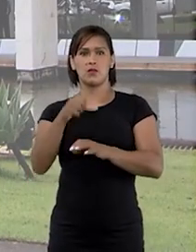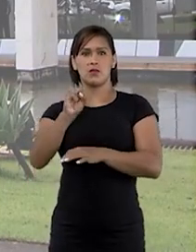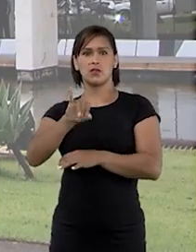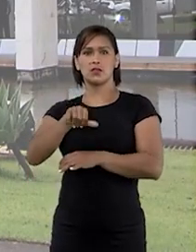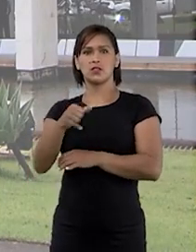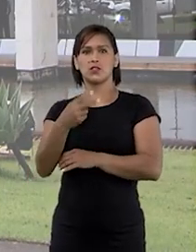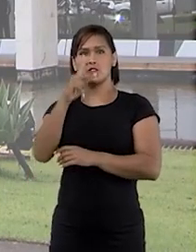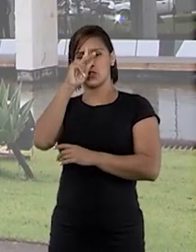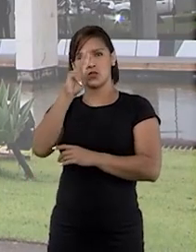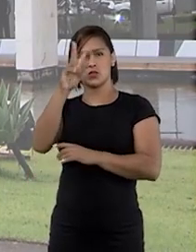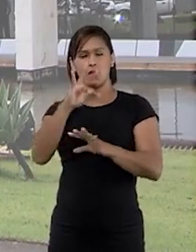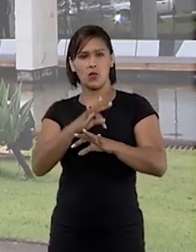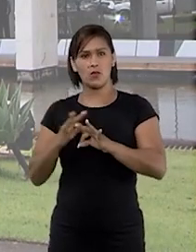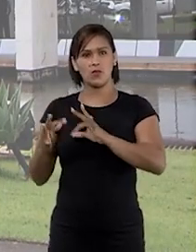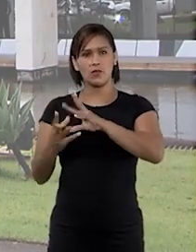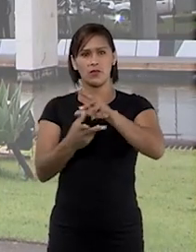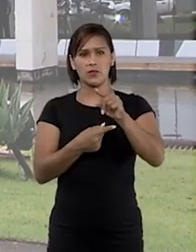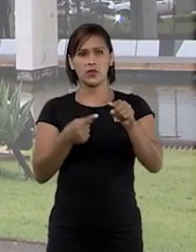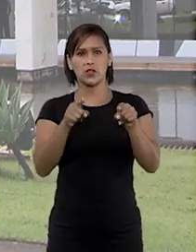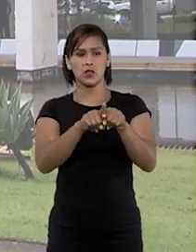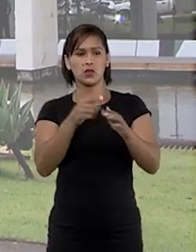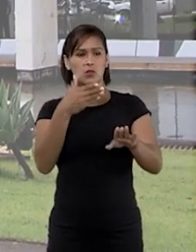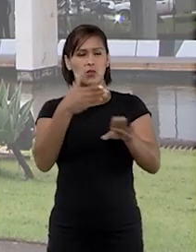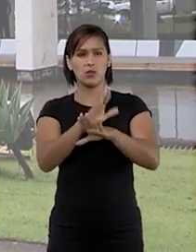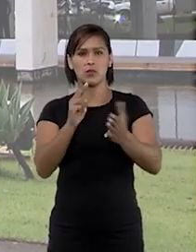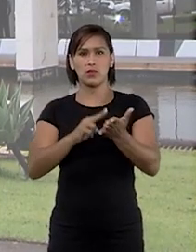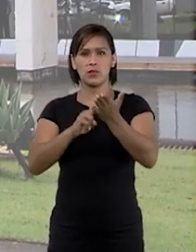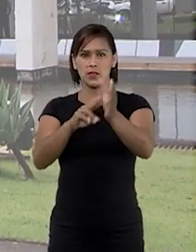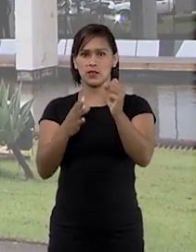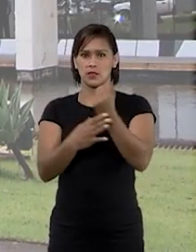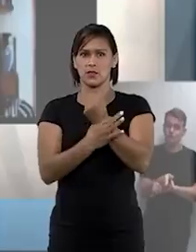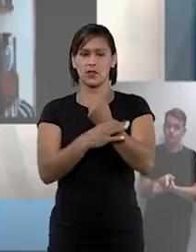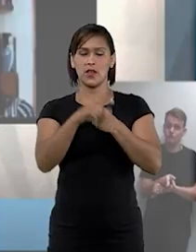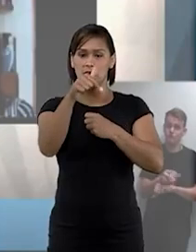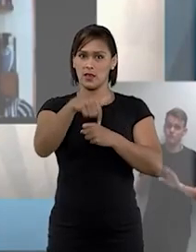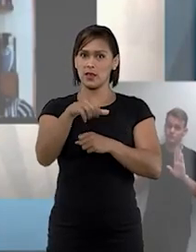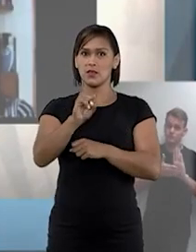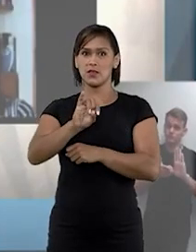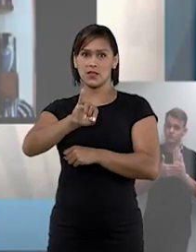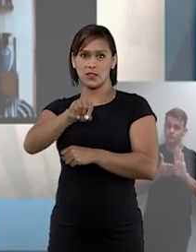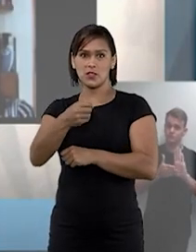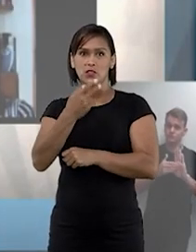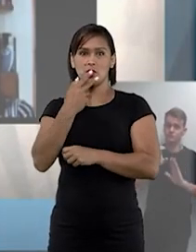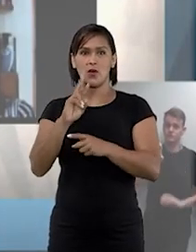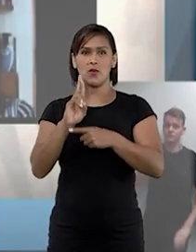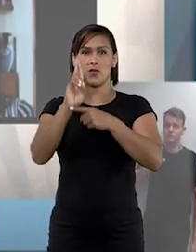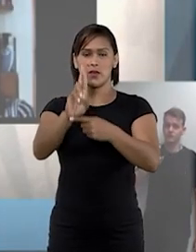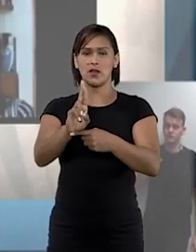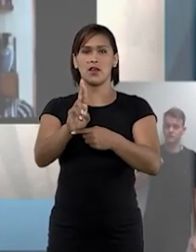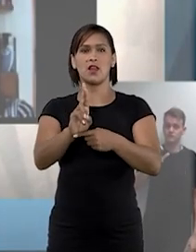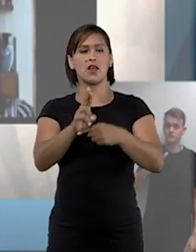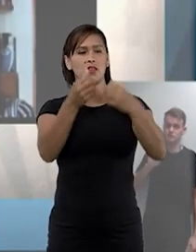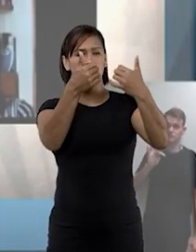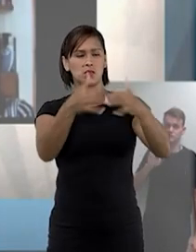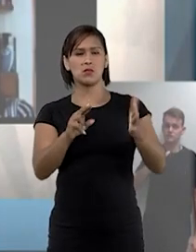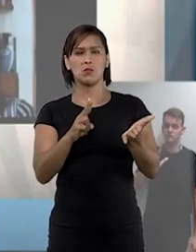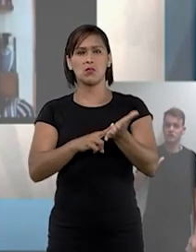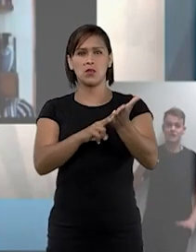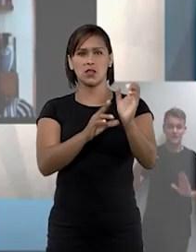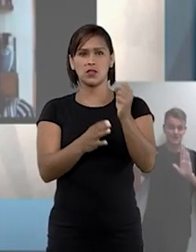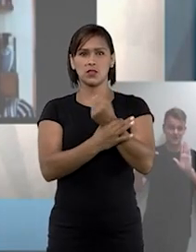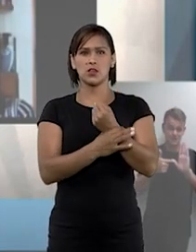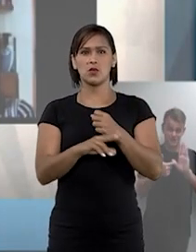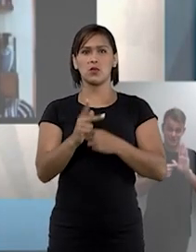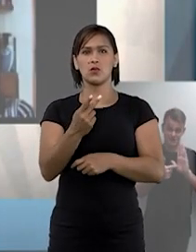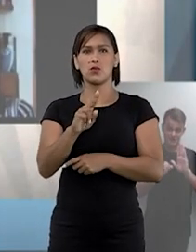Tribunal de Justiça do Distrito Federal e dos territórios denegou mandado de segurança no STJ o relator do recurso ordinário em mandado de